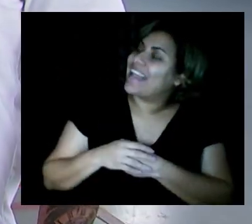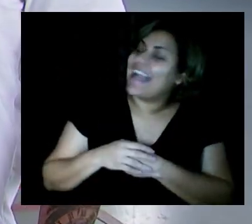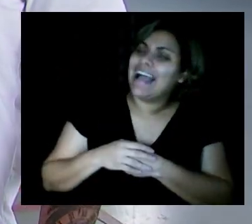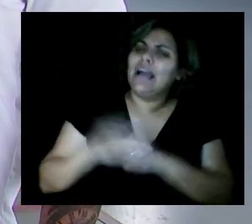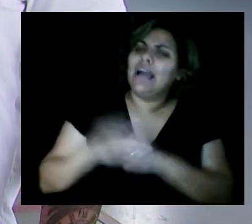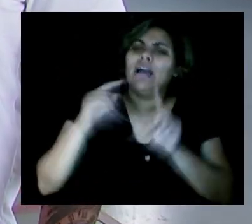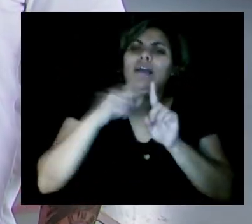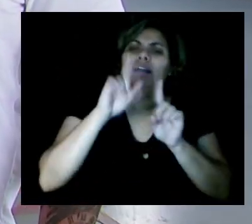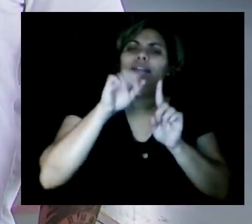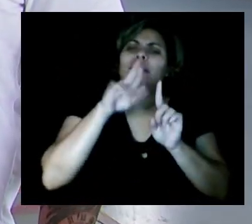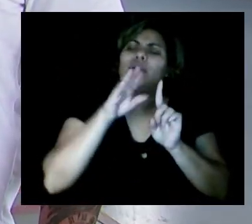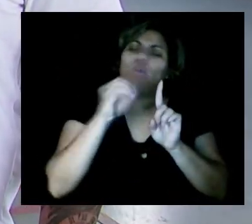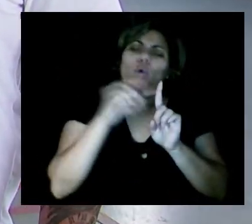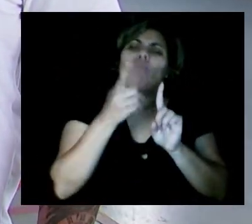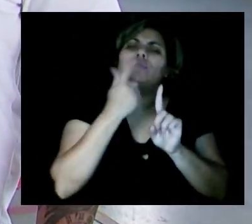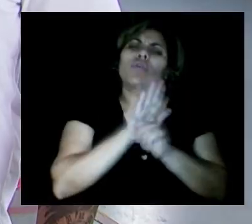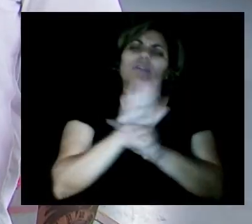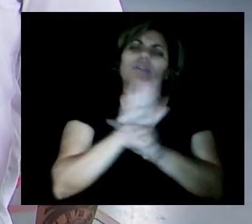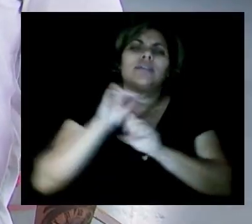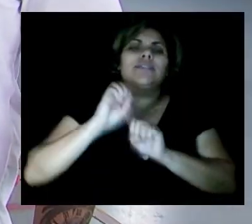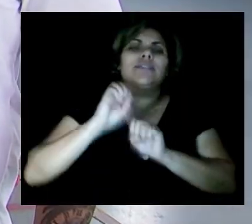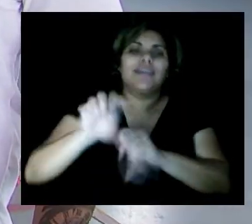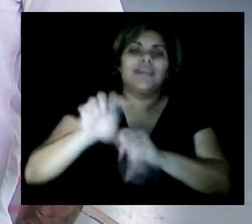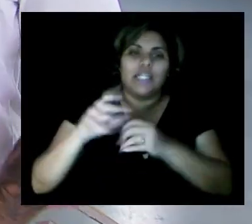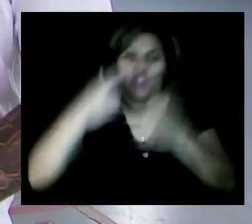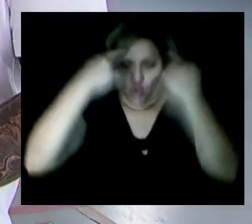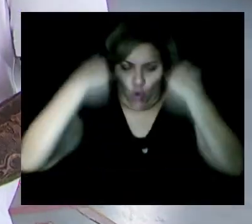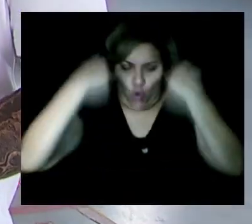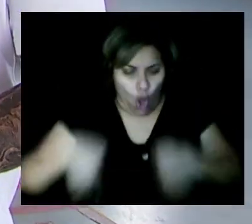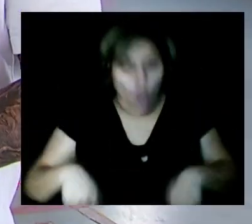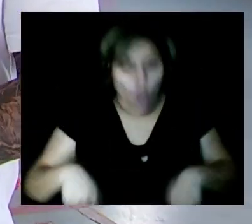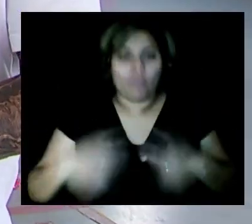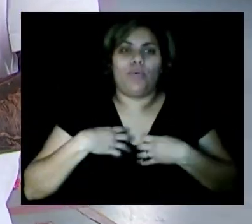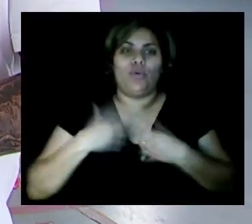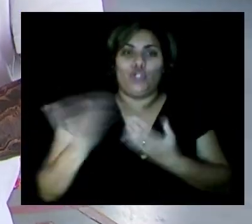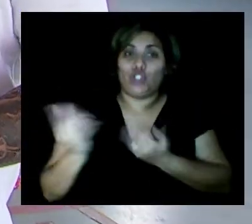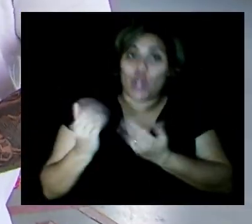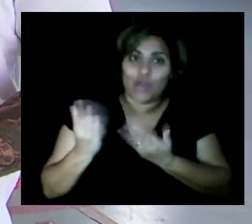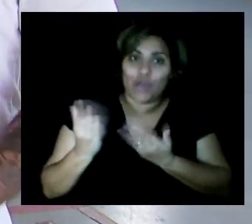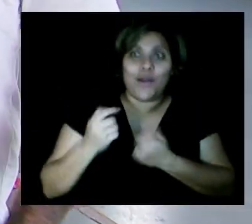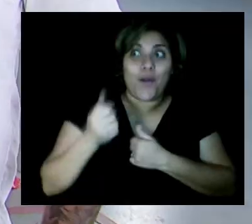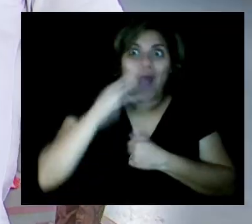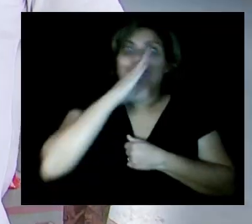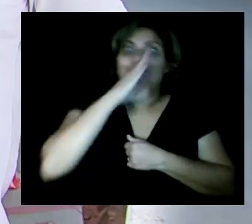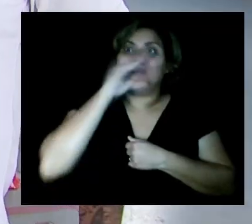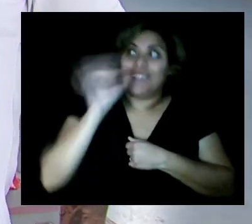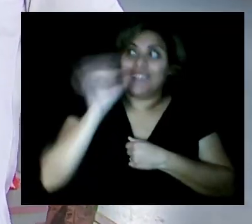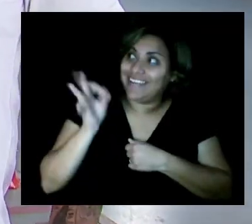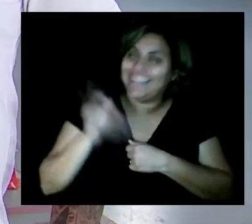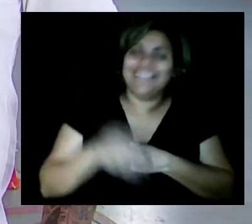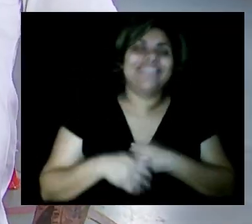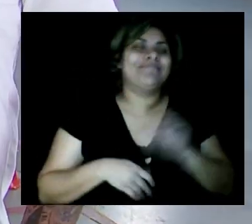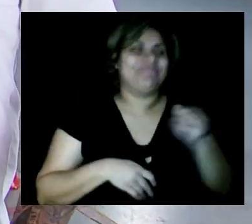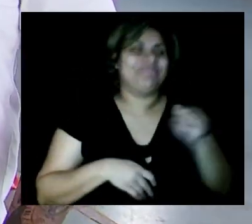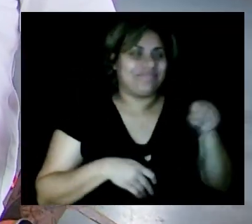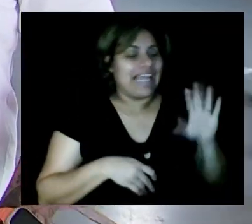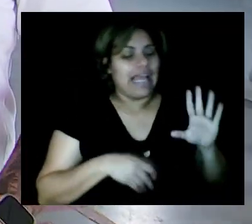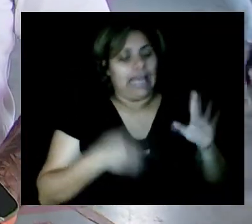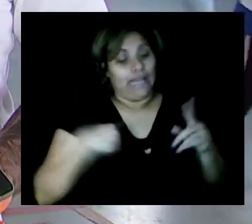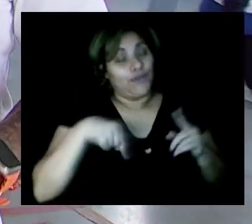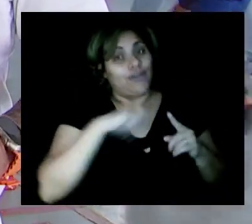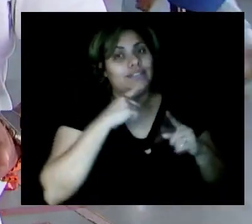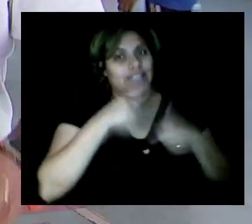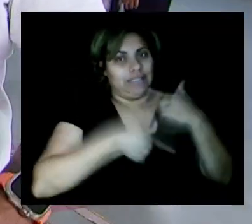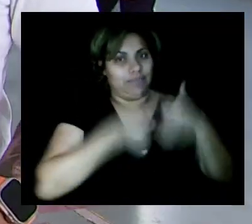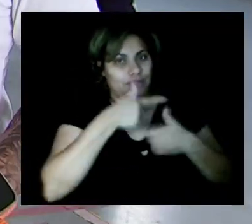desenvolve a parte física aqui com as crianças, os jovens e os quase adultos, né? Sim, os adolescentes. A gente trabalha tudo por